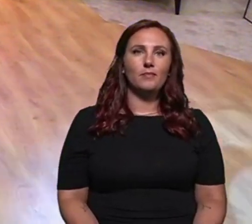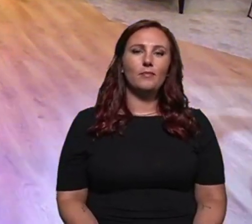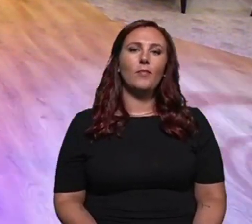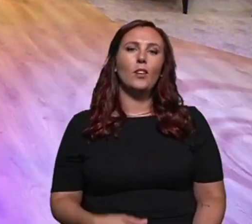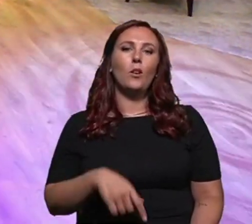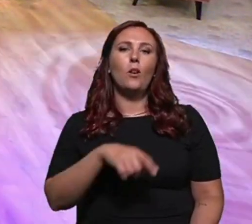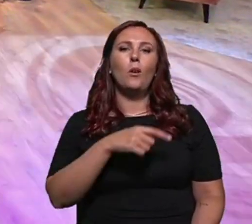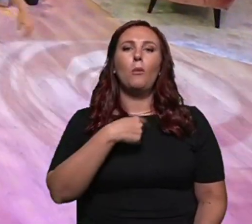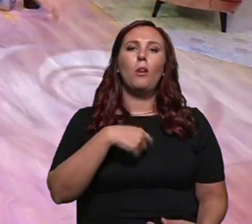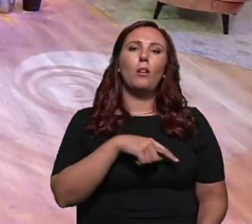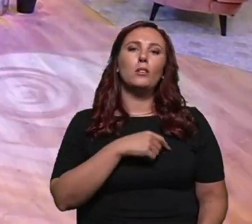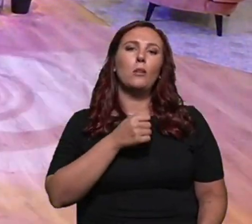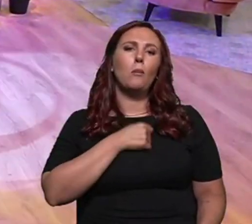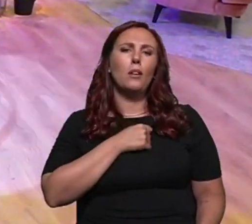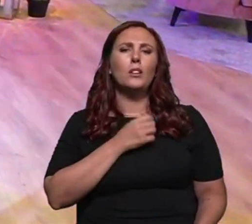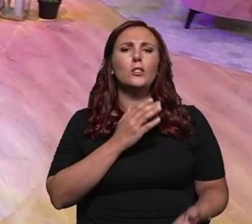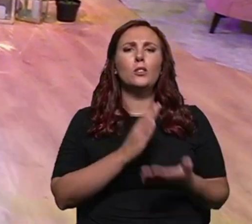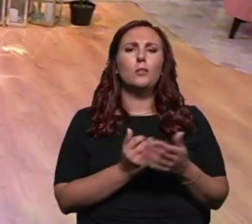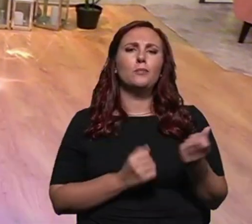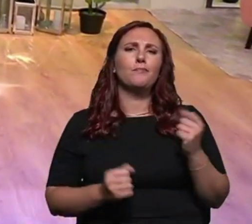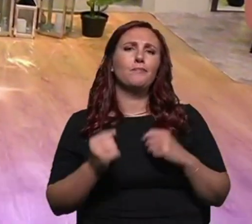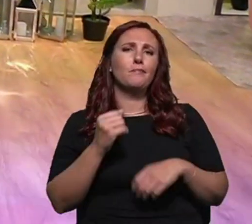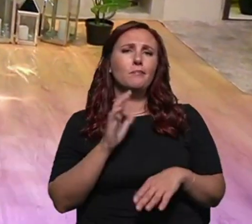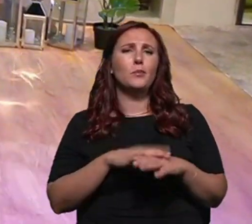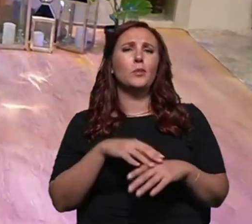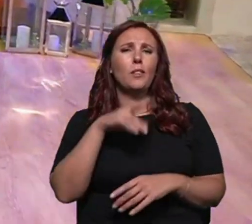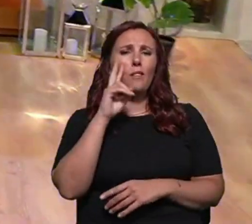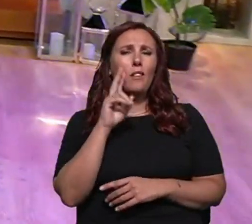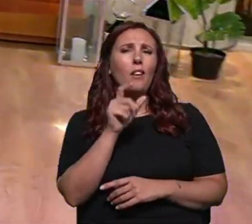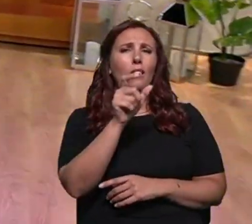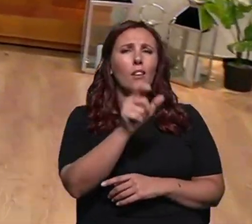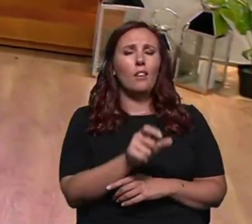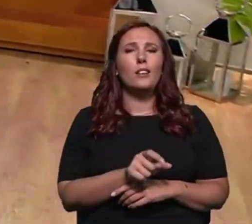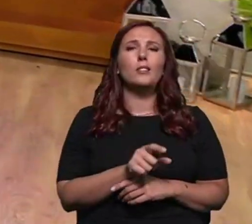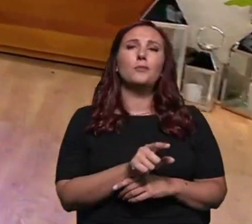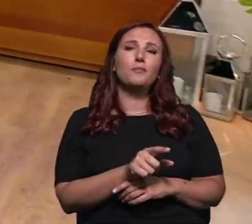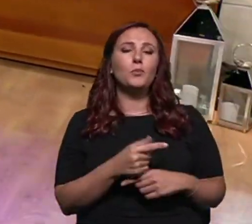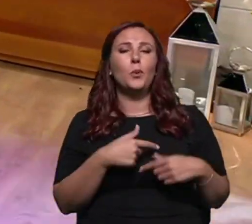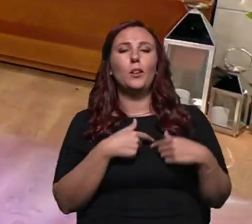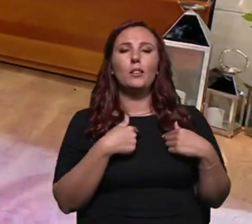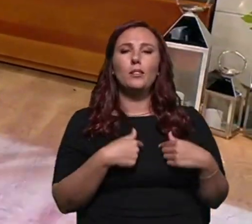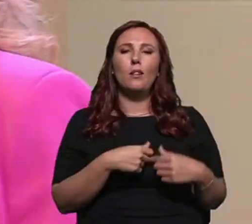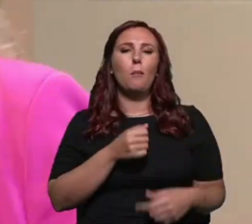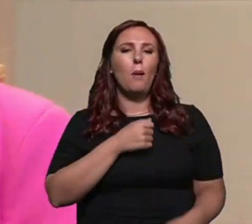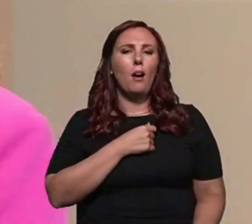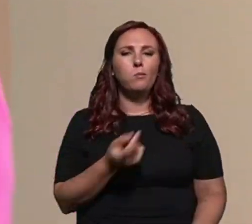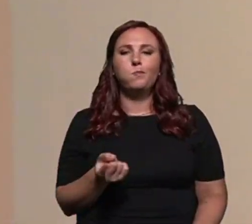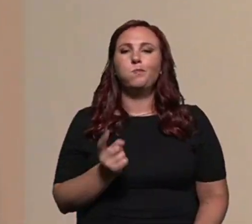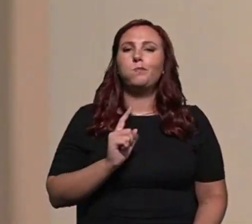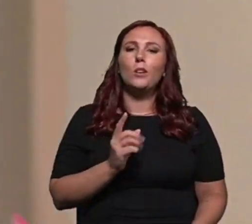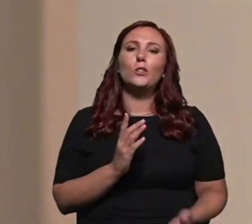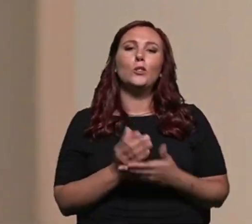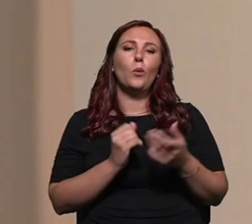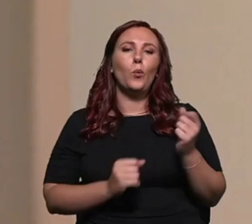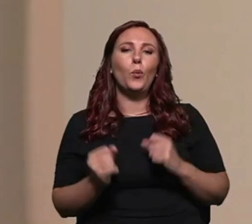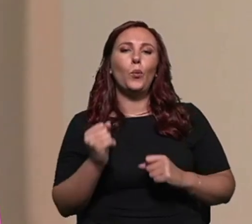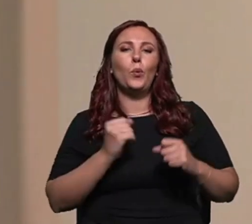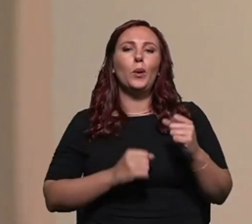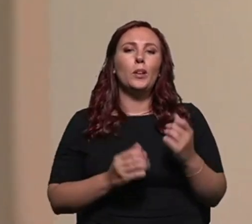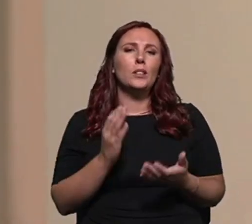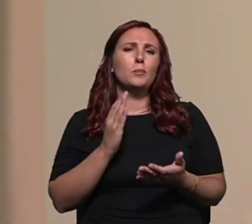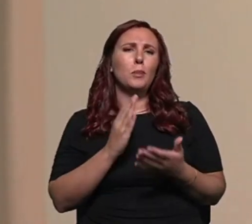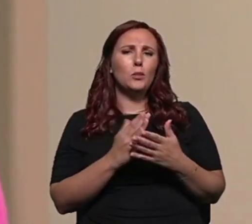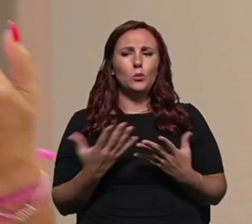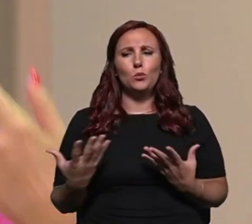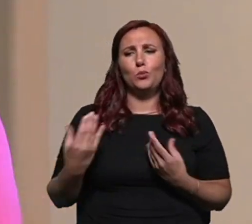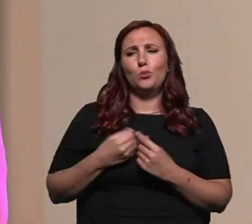meu coração não vai S samba s saa para tu ver meu coração não bate só samba só samba para